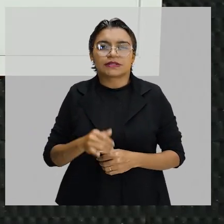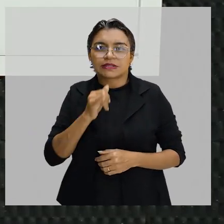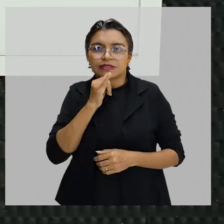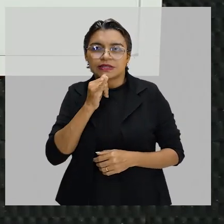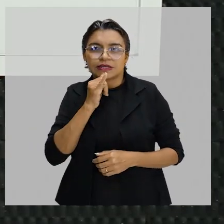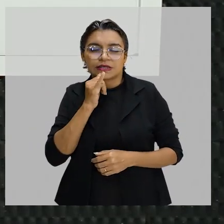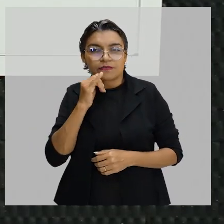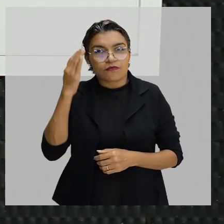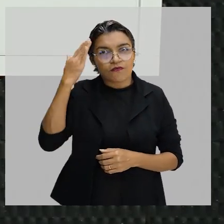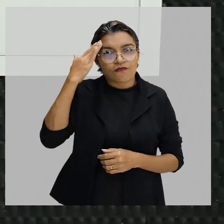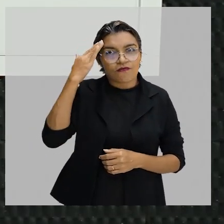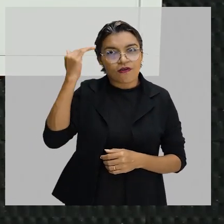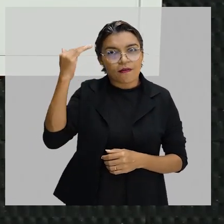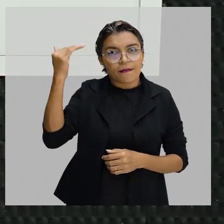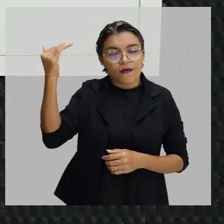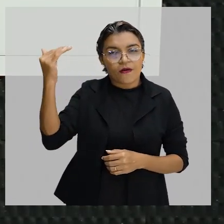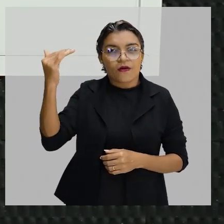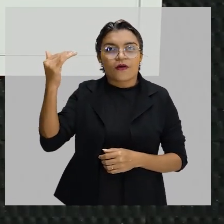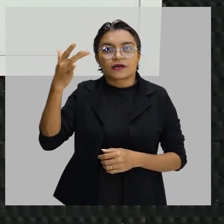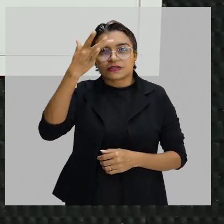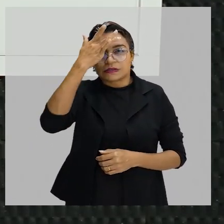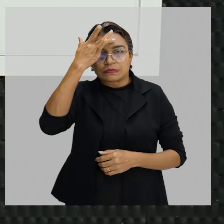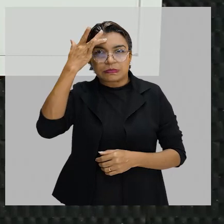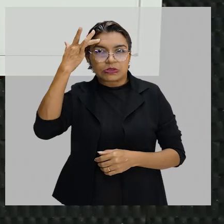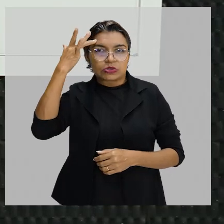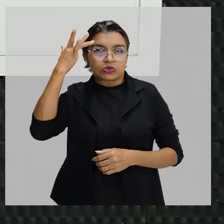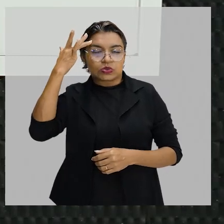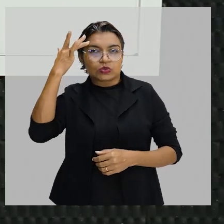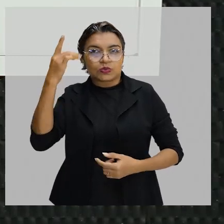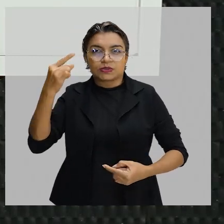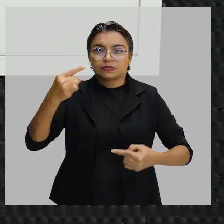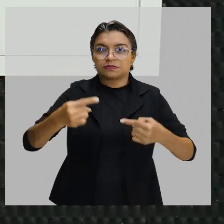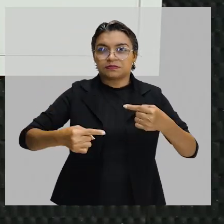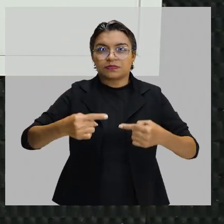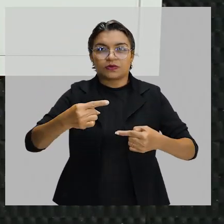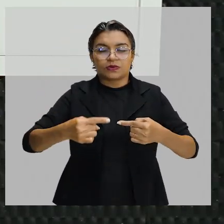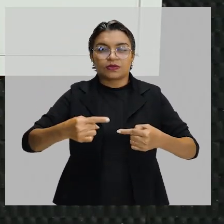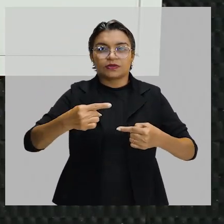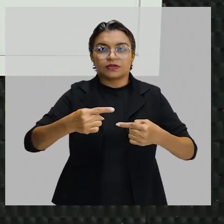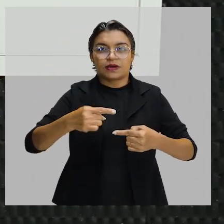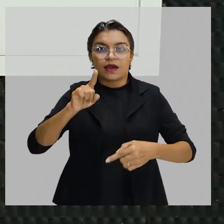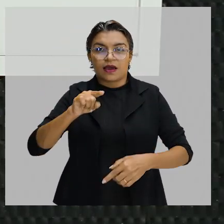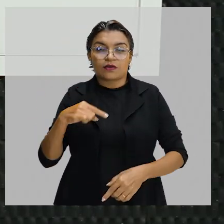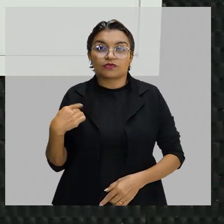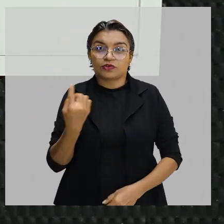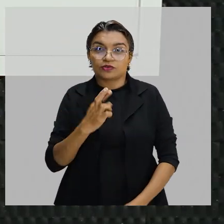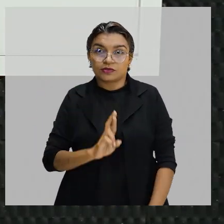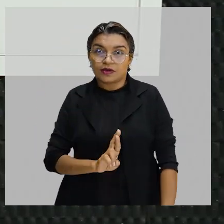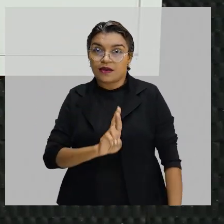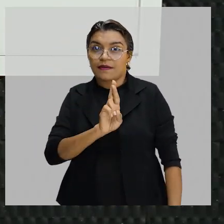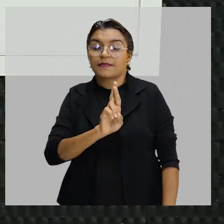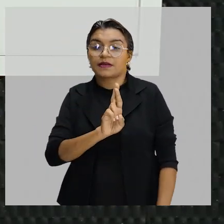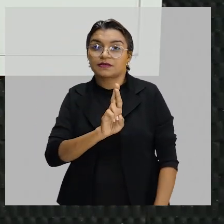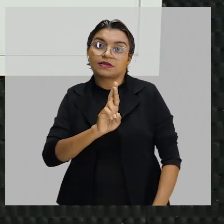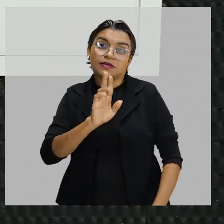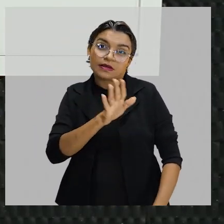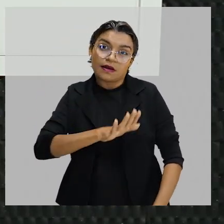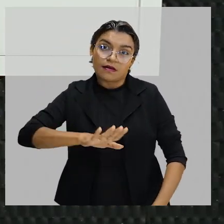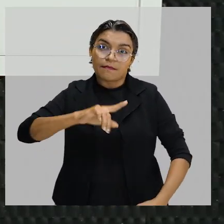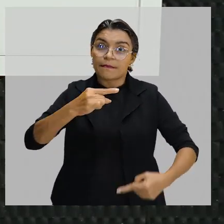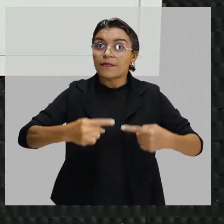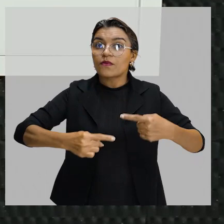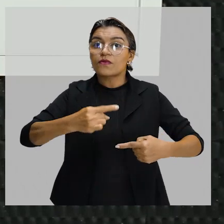os grandes eleitos, que são os nossos representantes. Eles estão